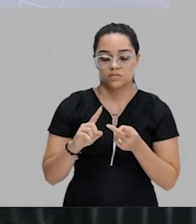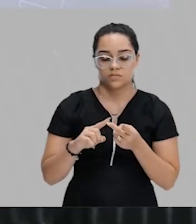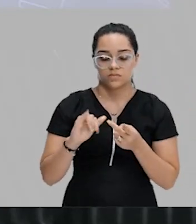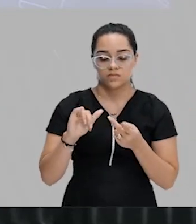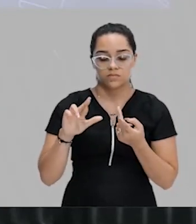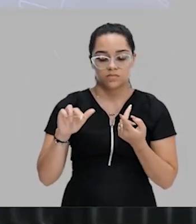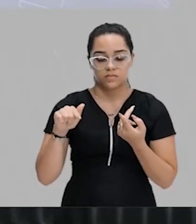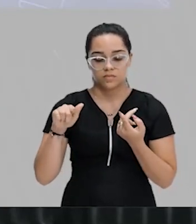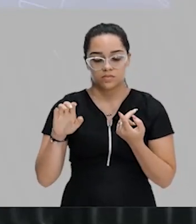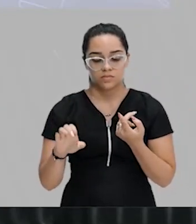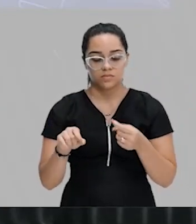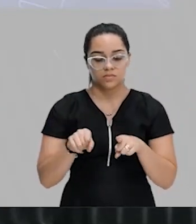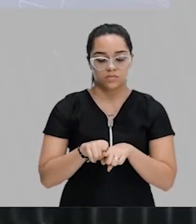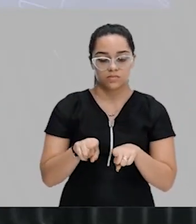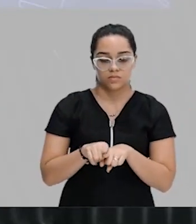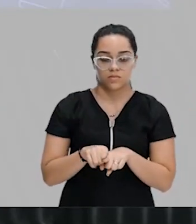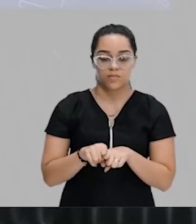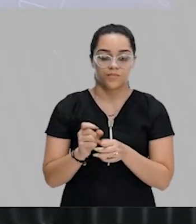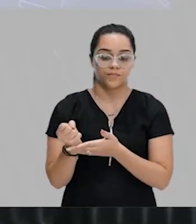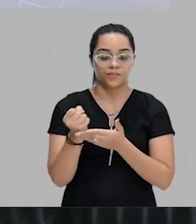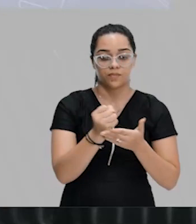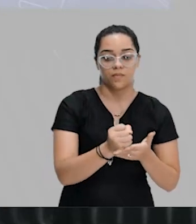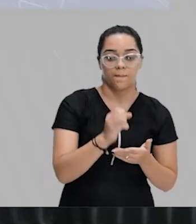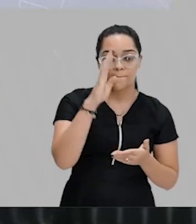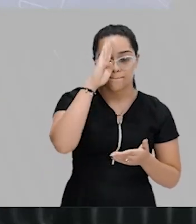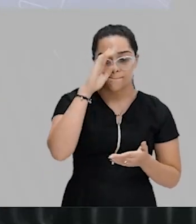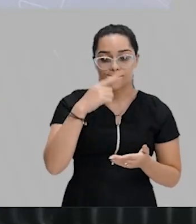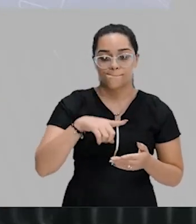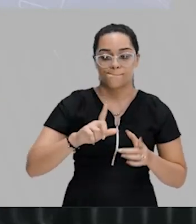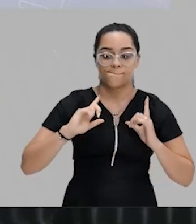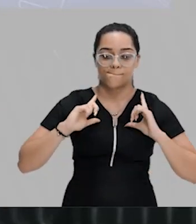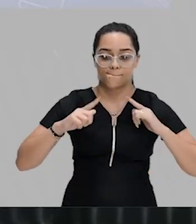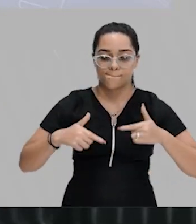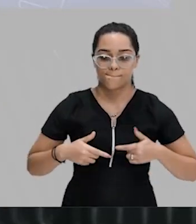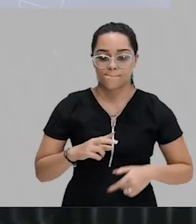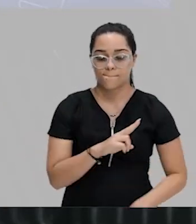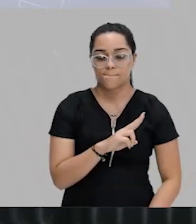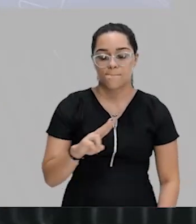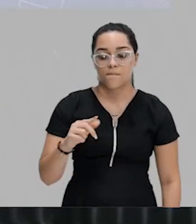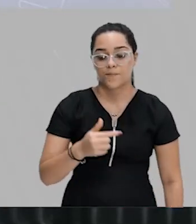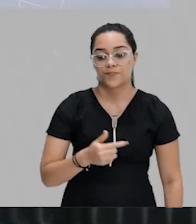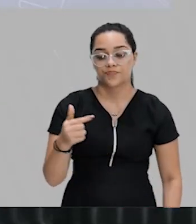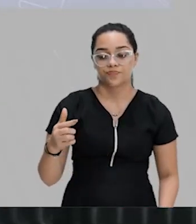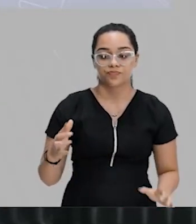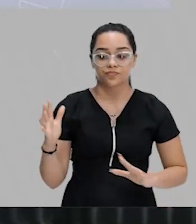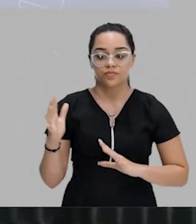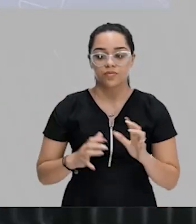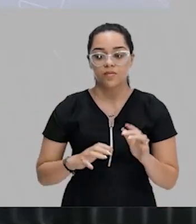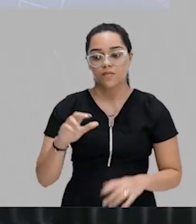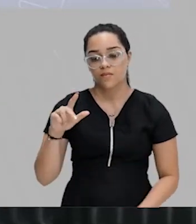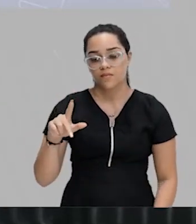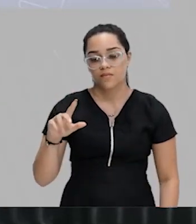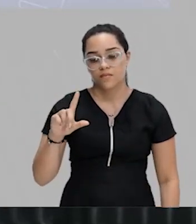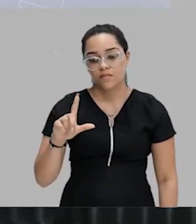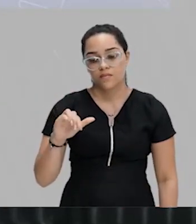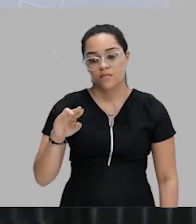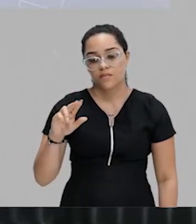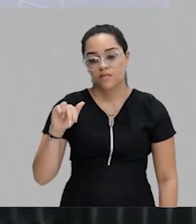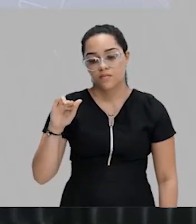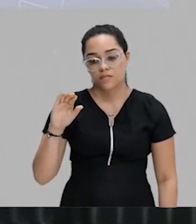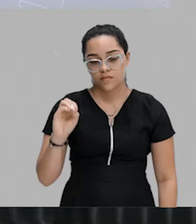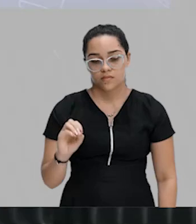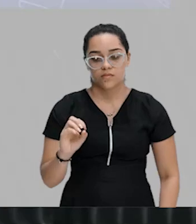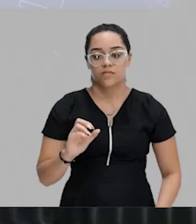do apoio militar que os Estados Unidos vão dar para Israel, na chamada Segunda Guerra do Líbano e no conflito